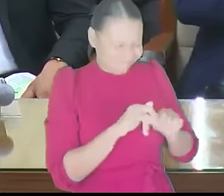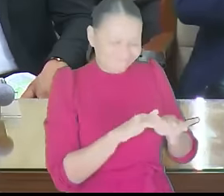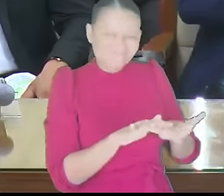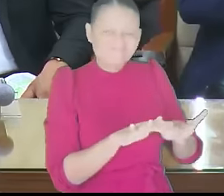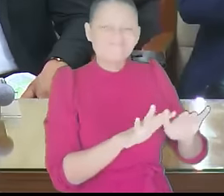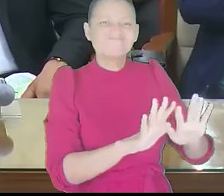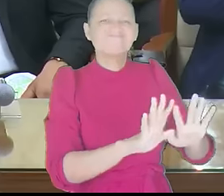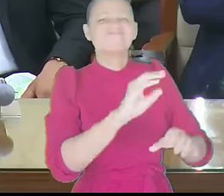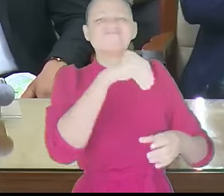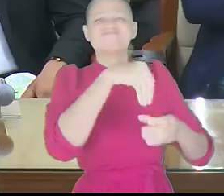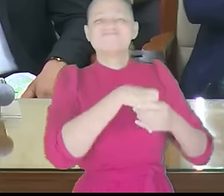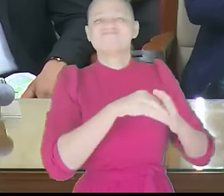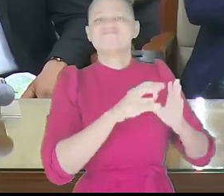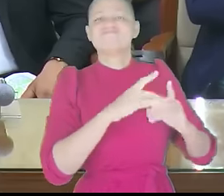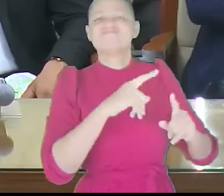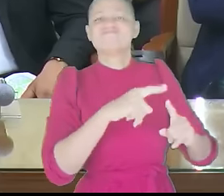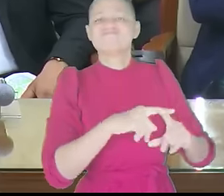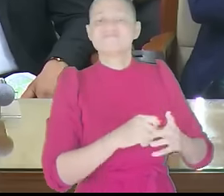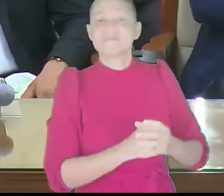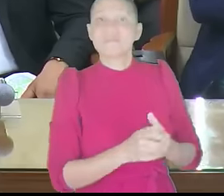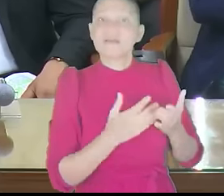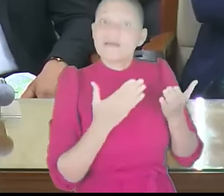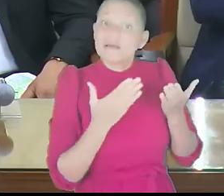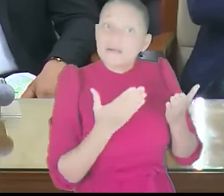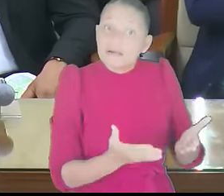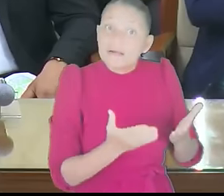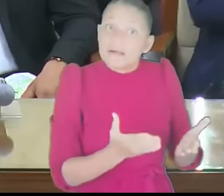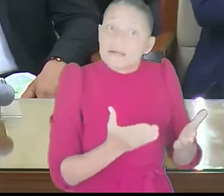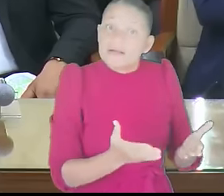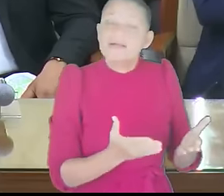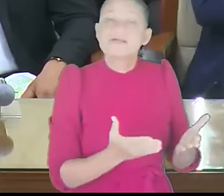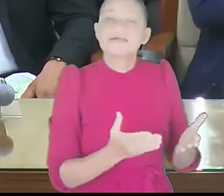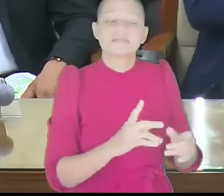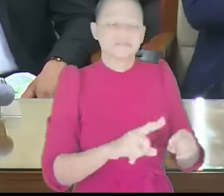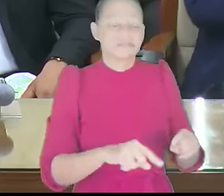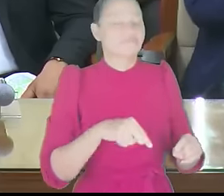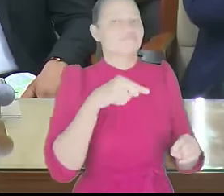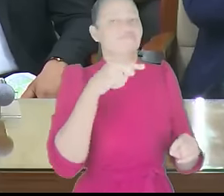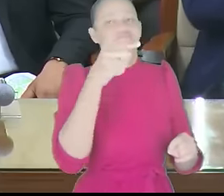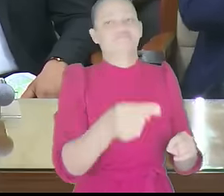na igreja. Foi exatamente depois